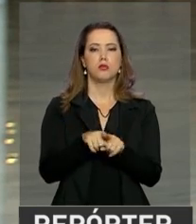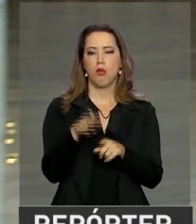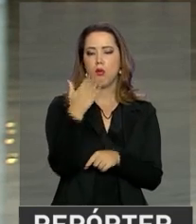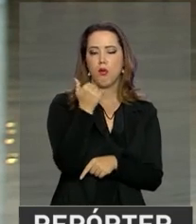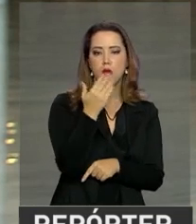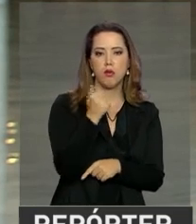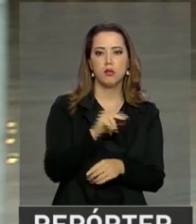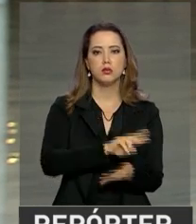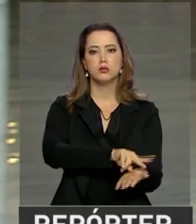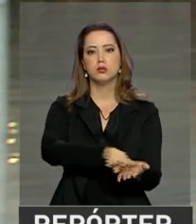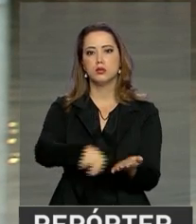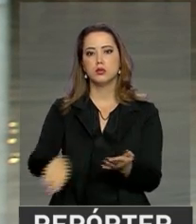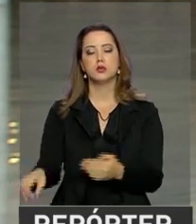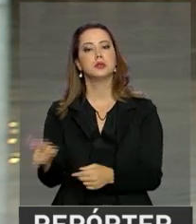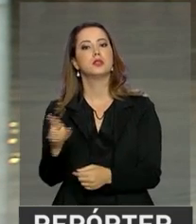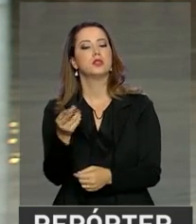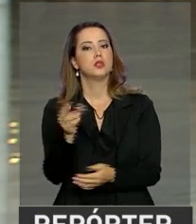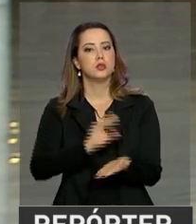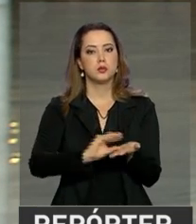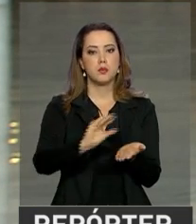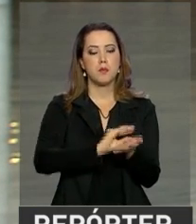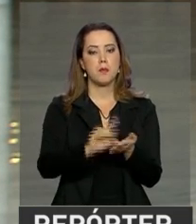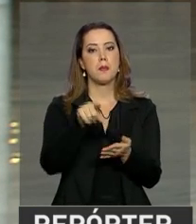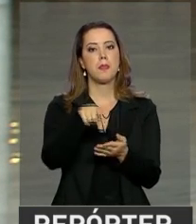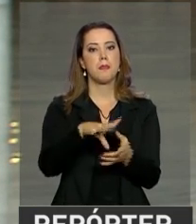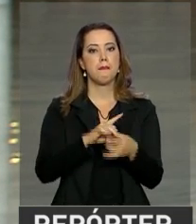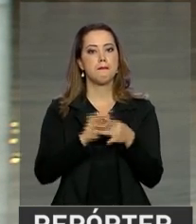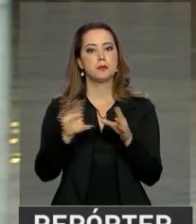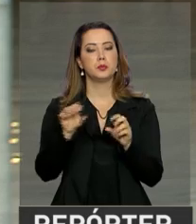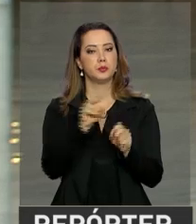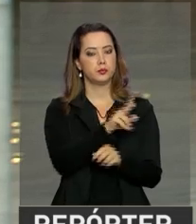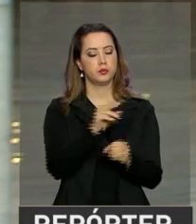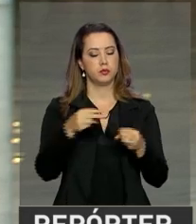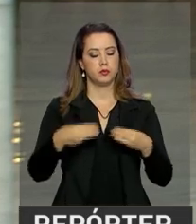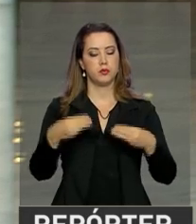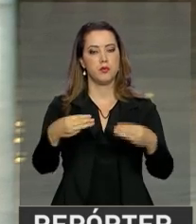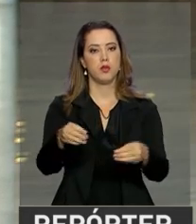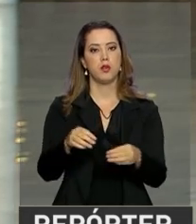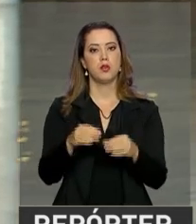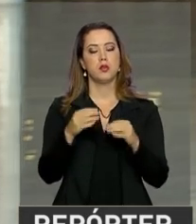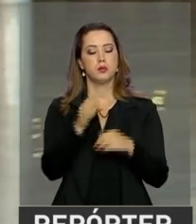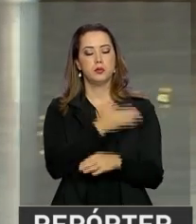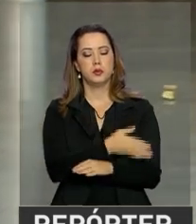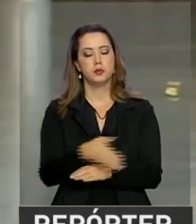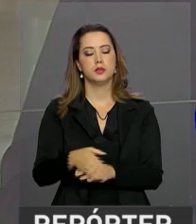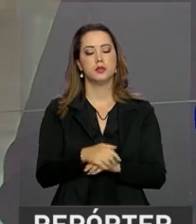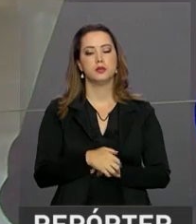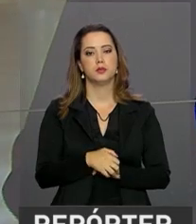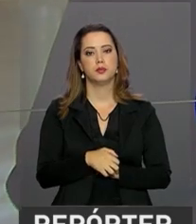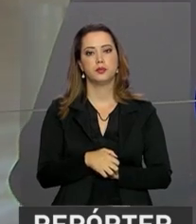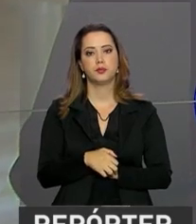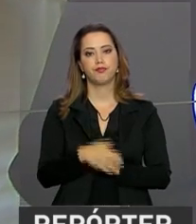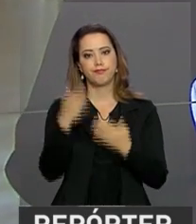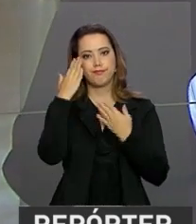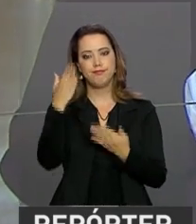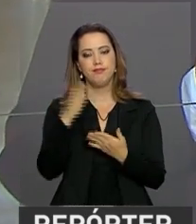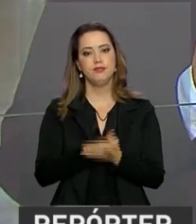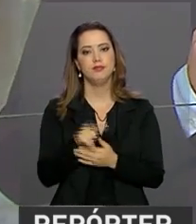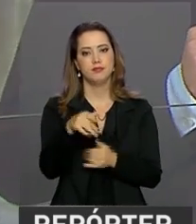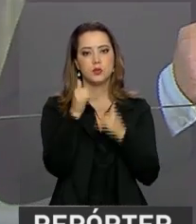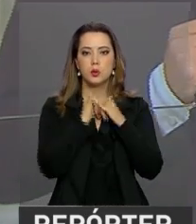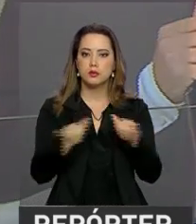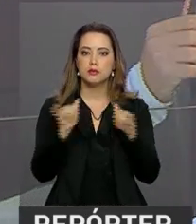esses recursos Eles foram liberados pelo Ministério da Educação na última sexta-feira Daniele Obrigada João Pedro pelas